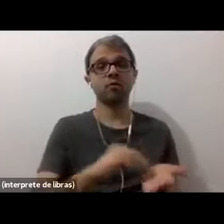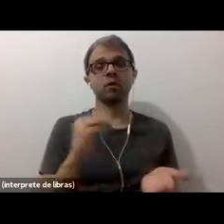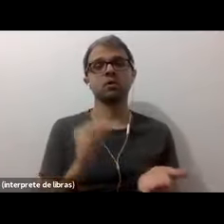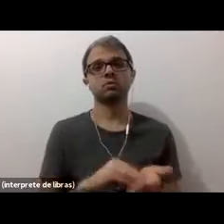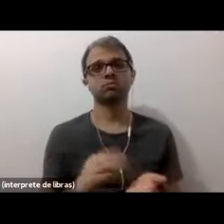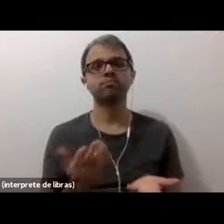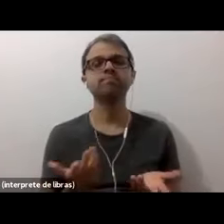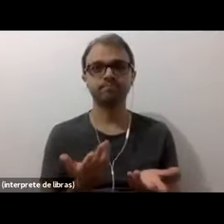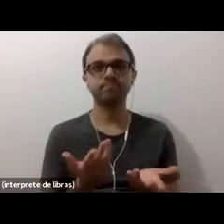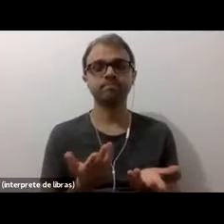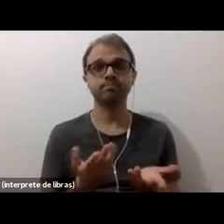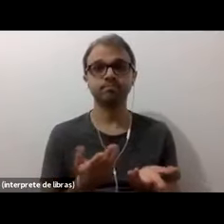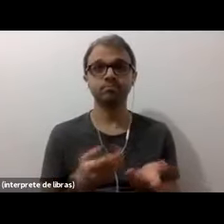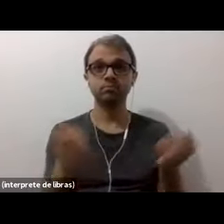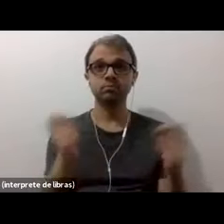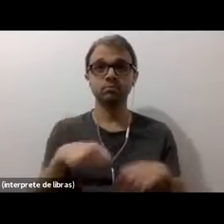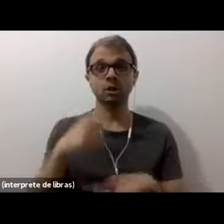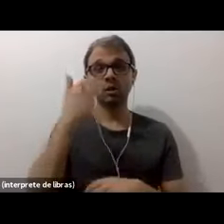pensar em condições